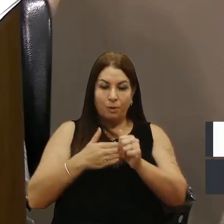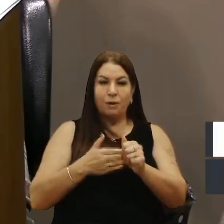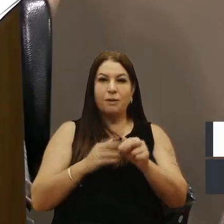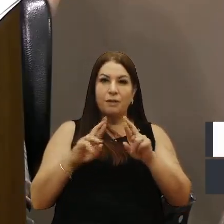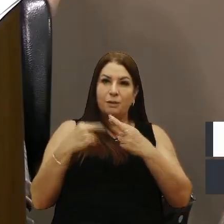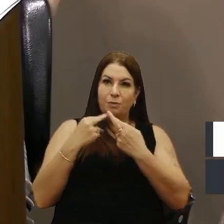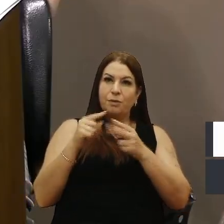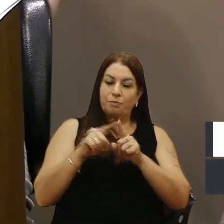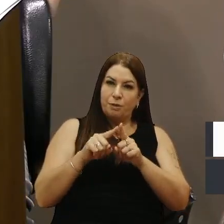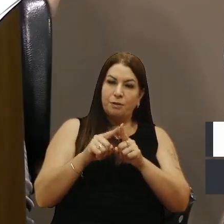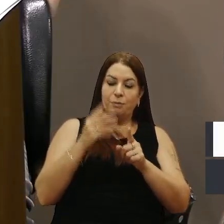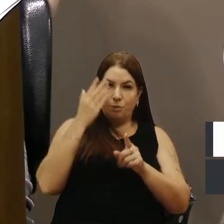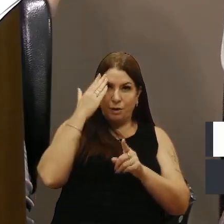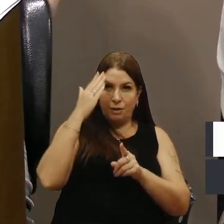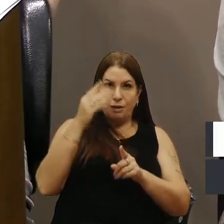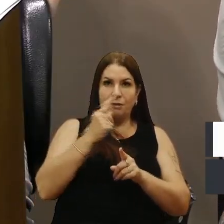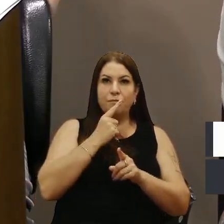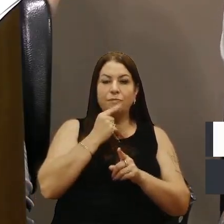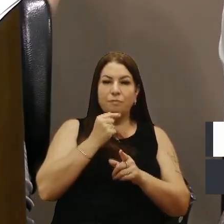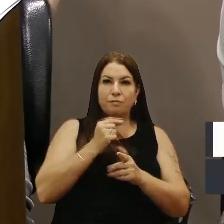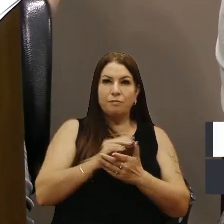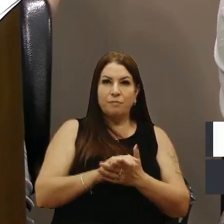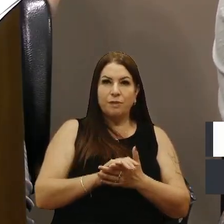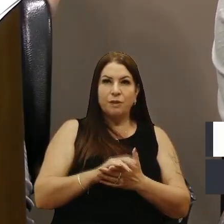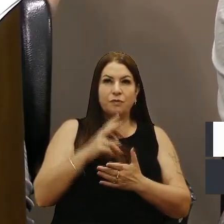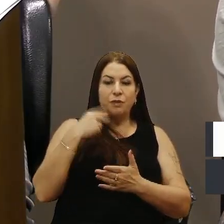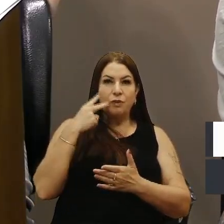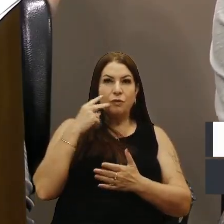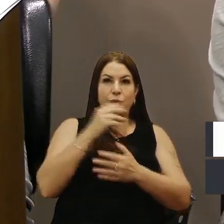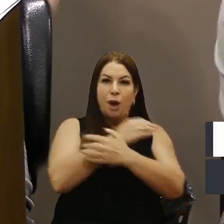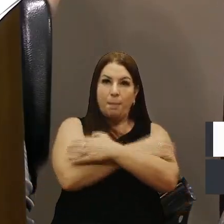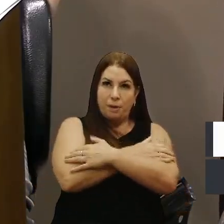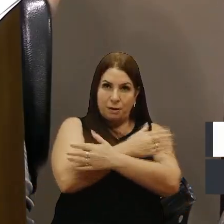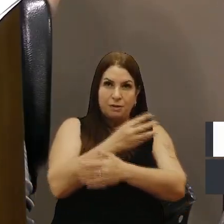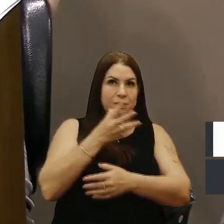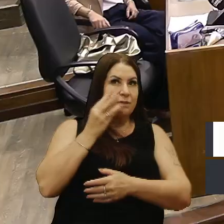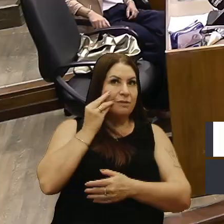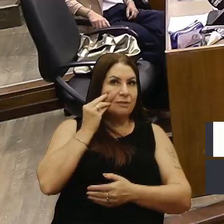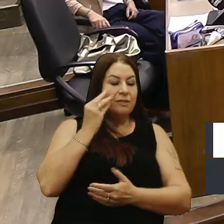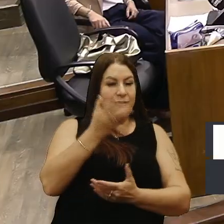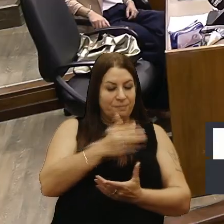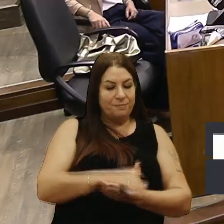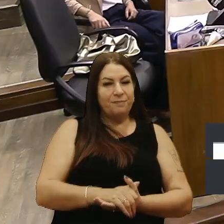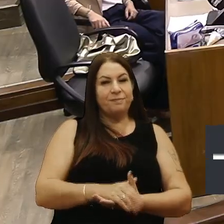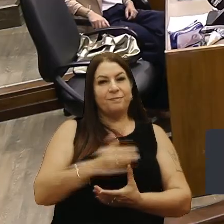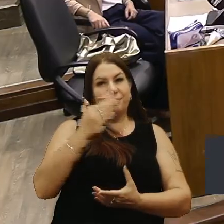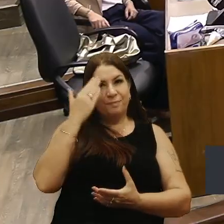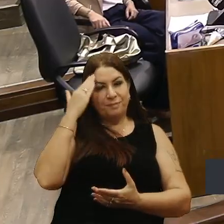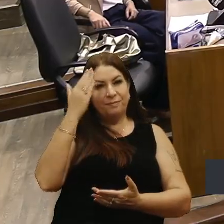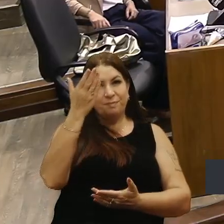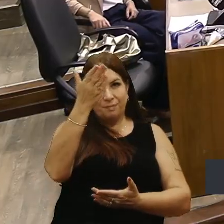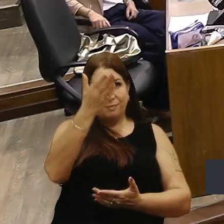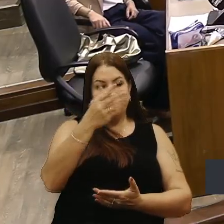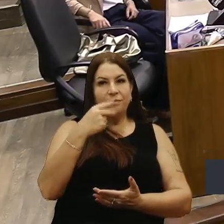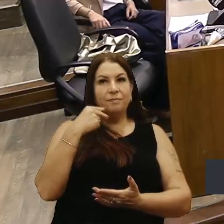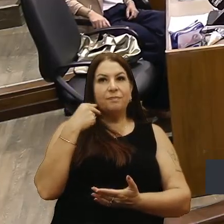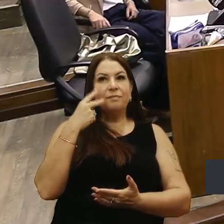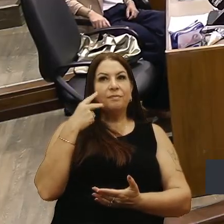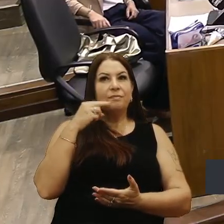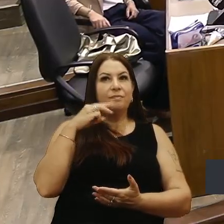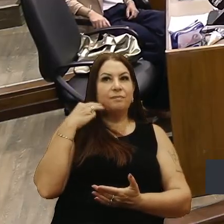também. Obrigado, João Eza aí. E os vereadores aqui estão mandando um abraço, Zoraide. Obrigado, vereador Cristiano. De imediato, vereadora